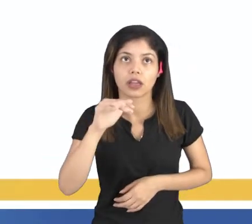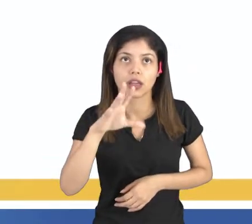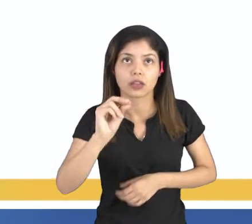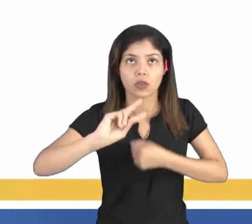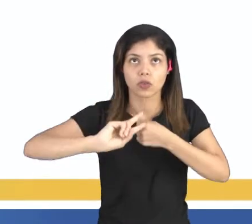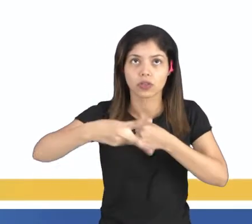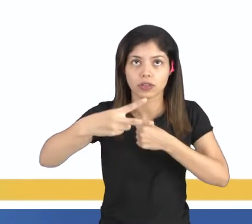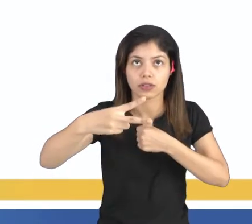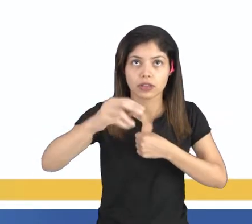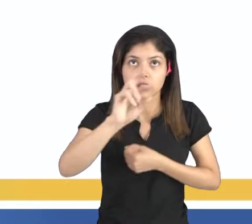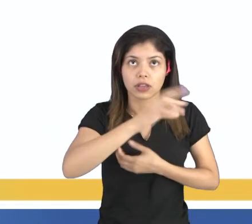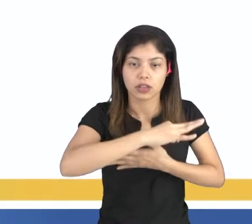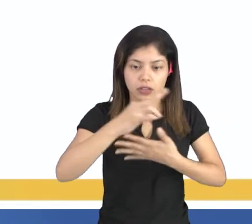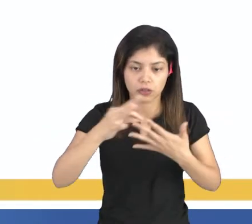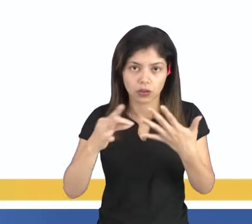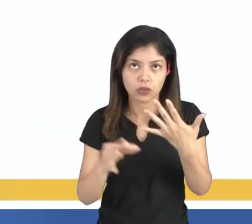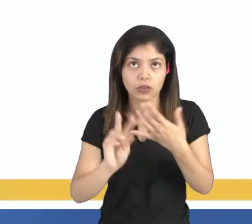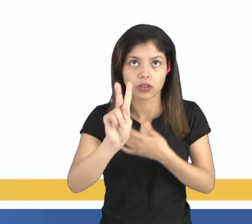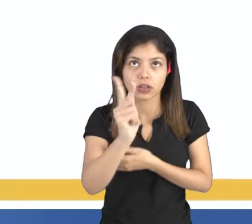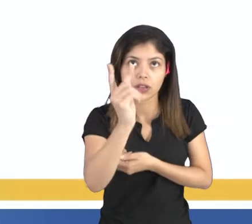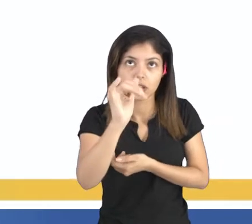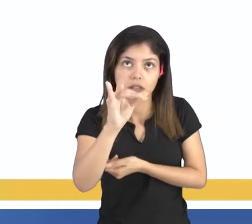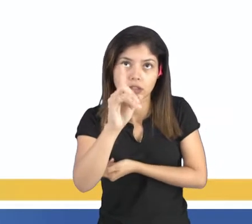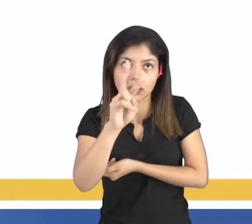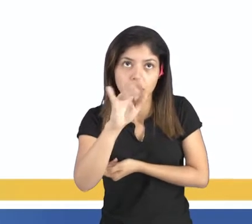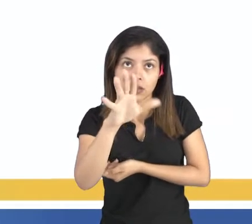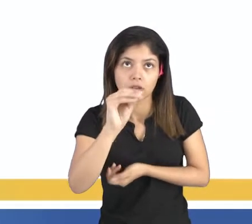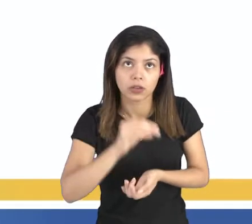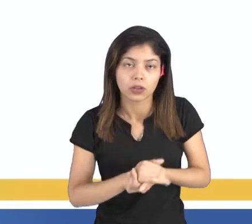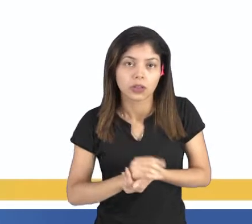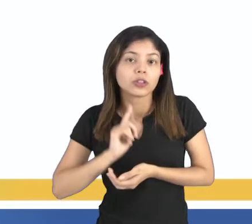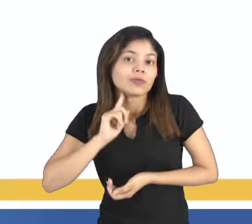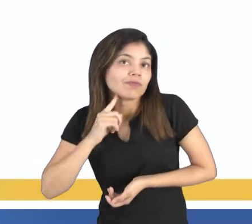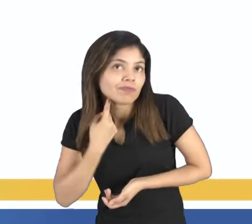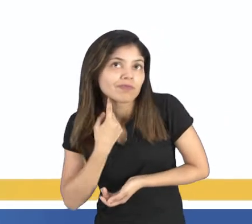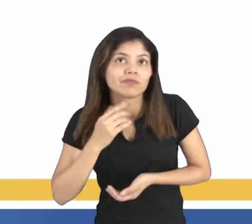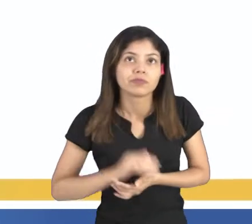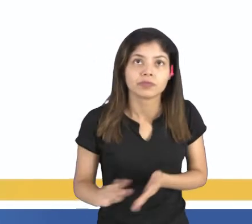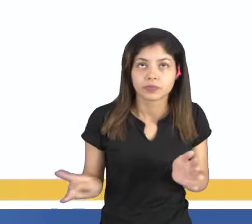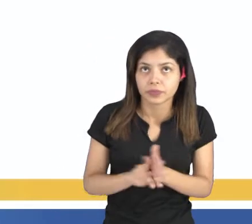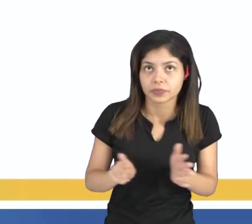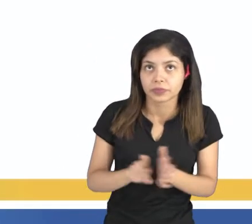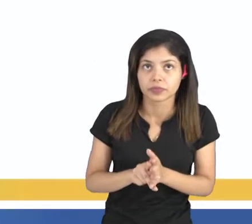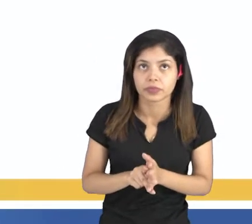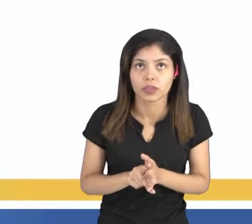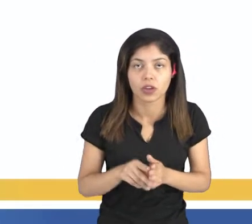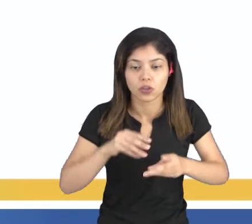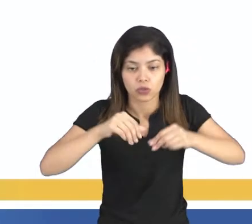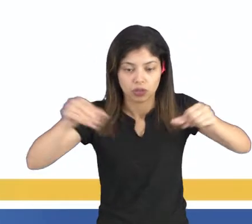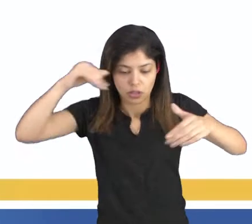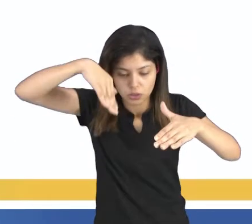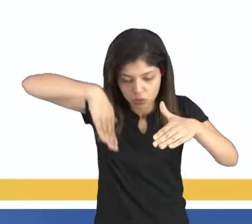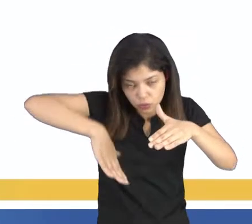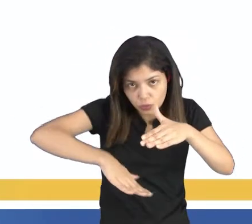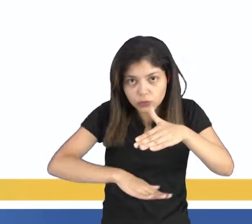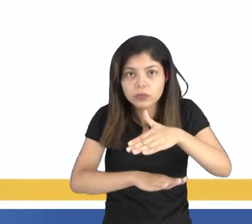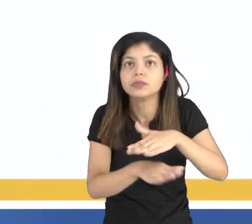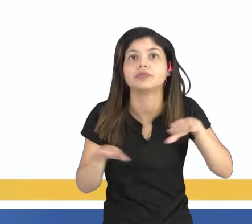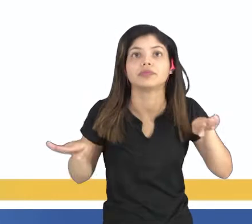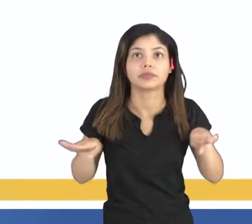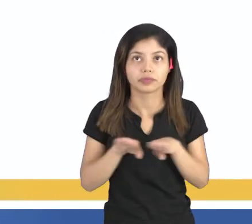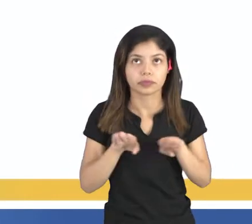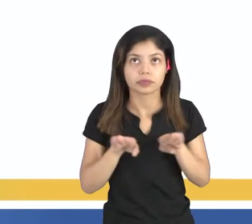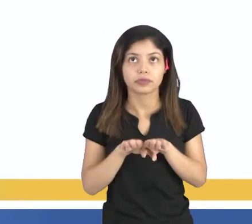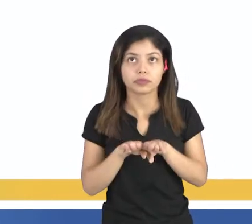outro problema que afeta a questão hídrica. A poluição dos recursos hídricos superficiais e também aqueles